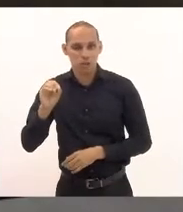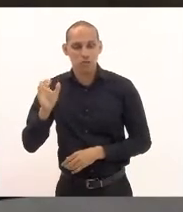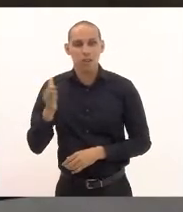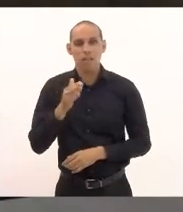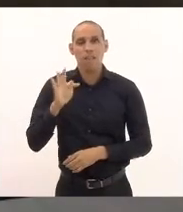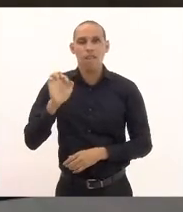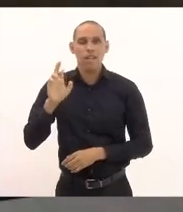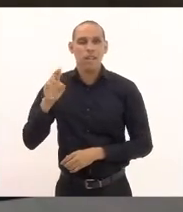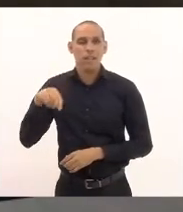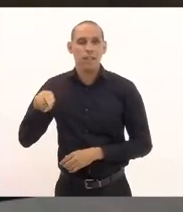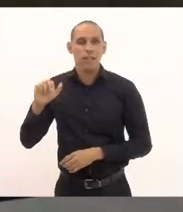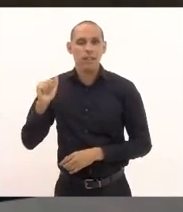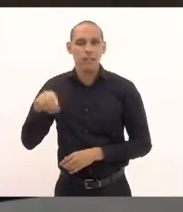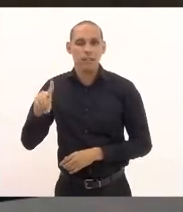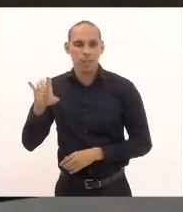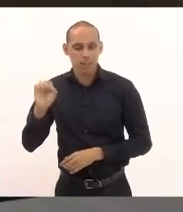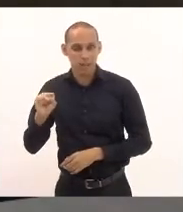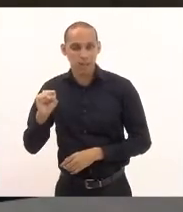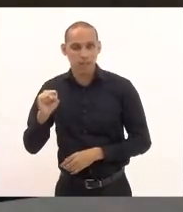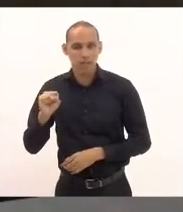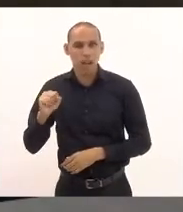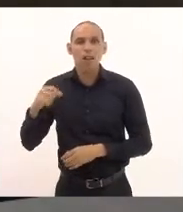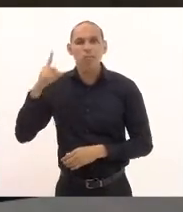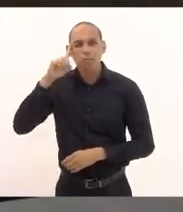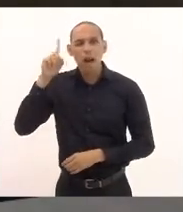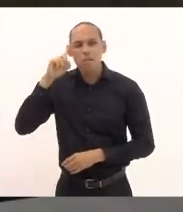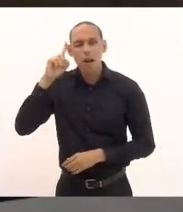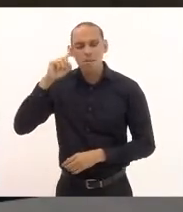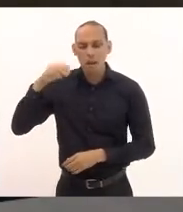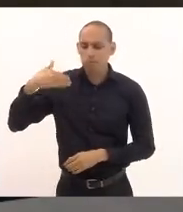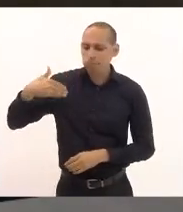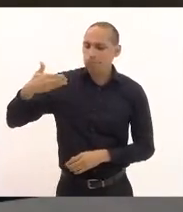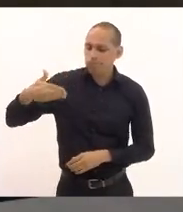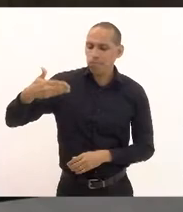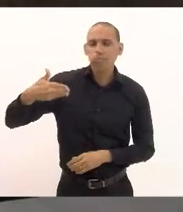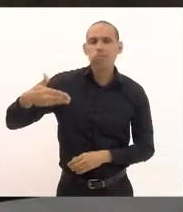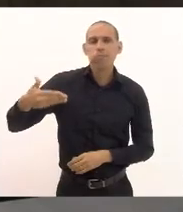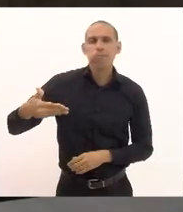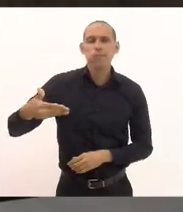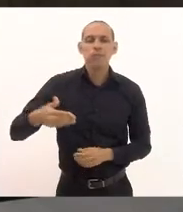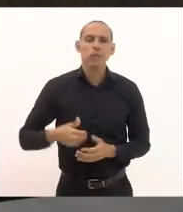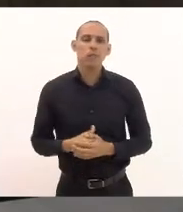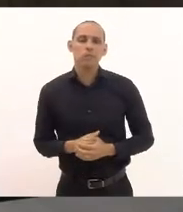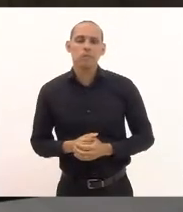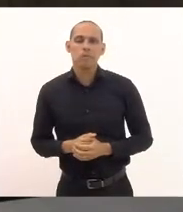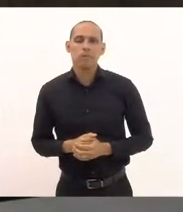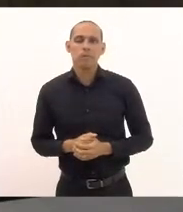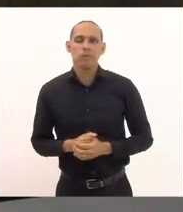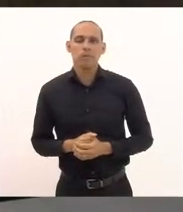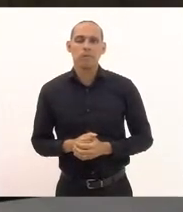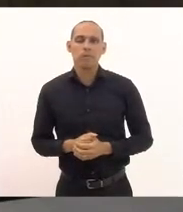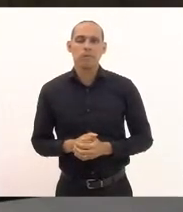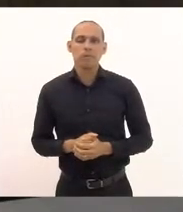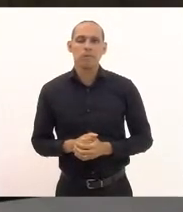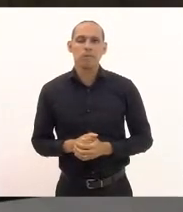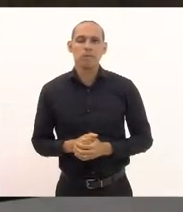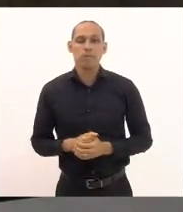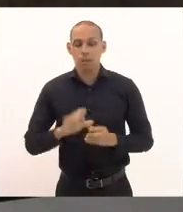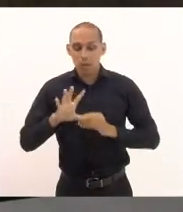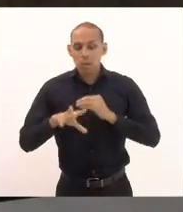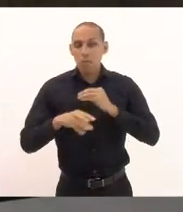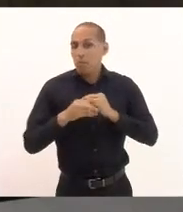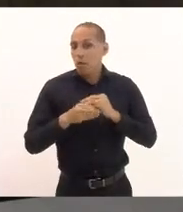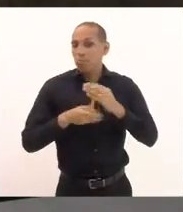dia que passa, deputado Valdec, obviamente, com o andar do, e o avanço da